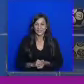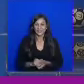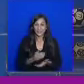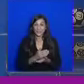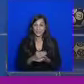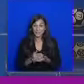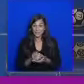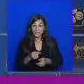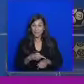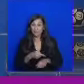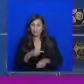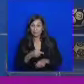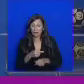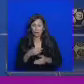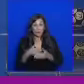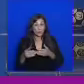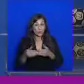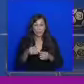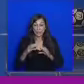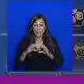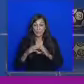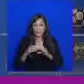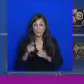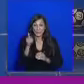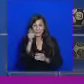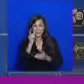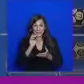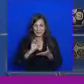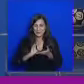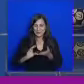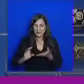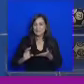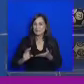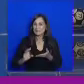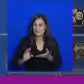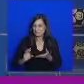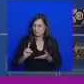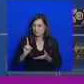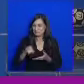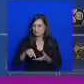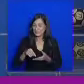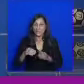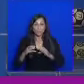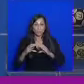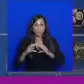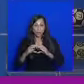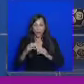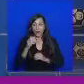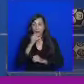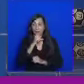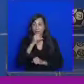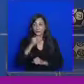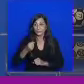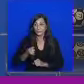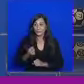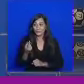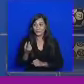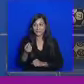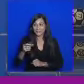E a partir de agora, qualquer bola pode servir para você completar o seu prêmio, hein? Bola laranja, número 19.